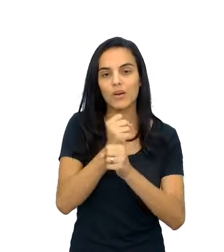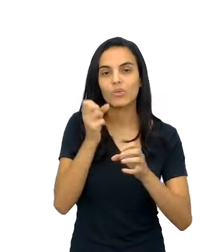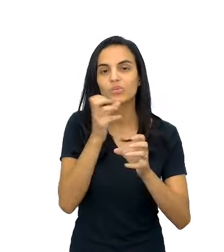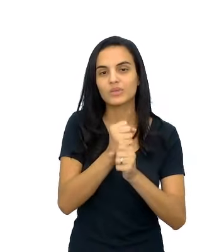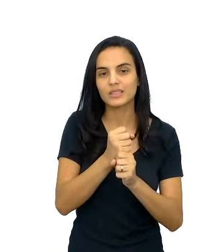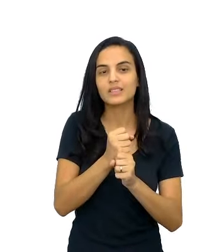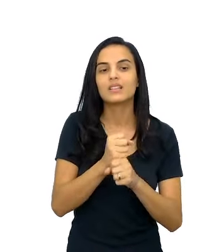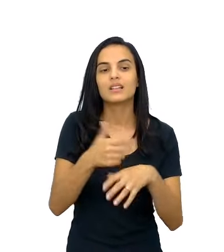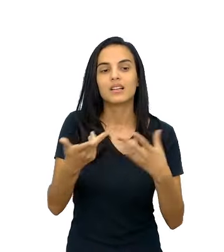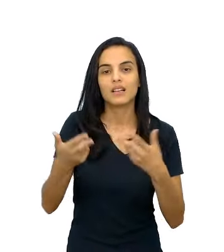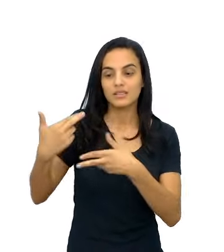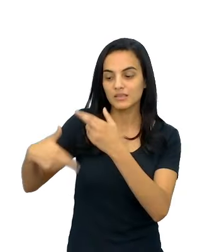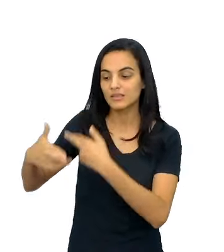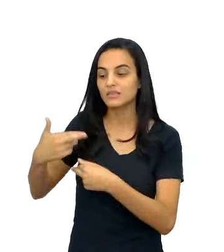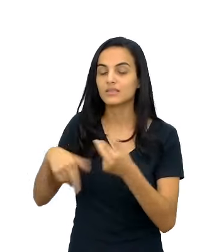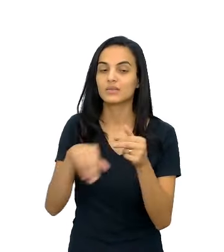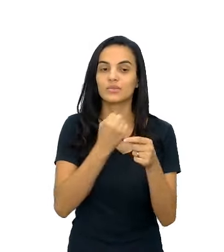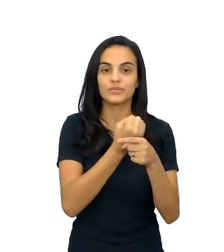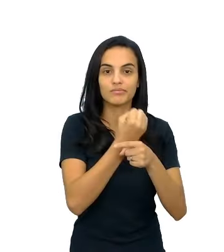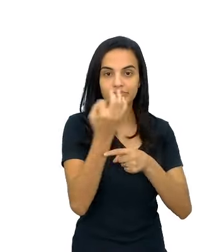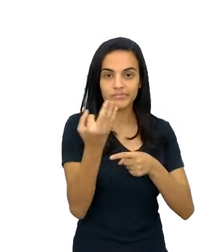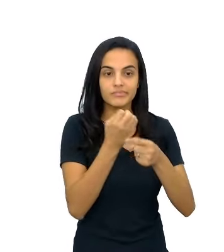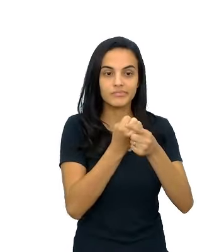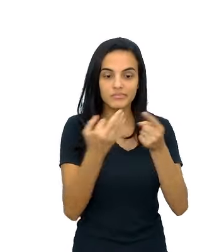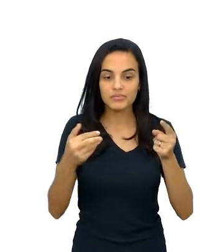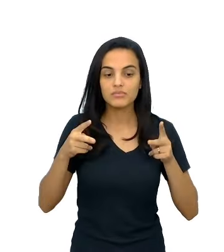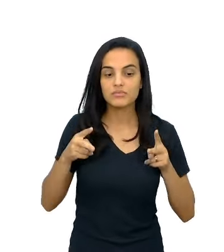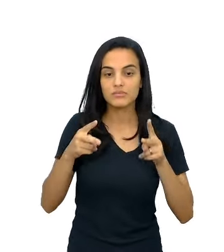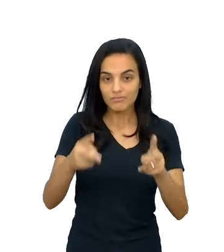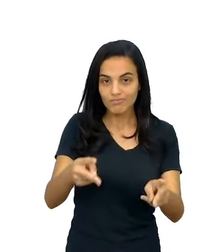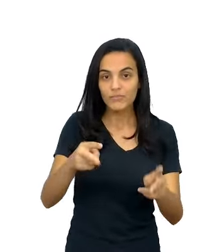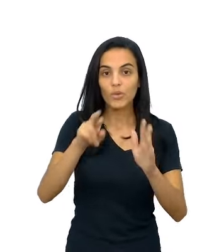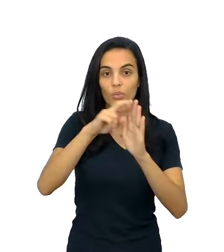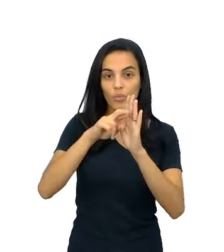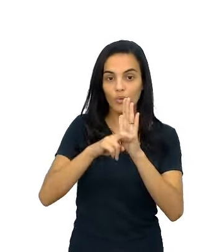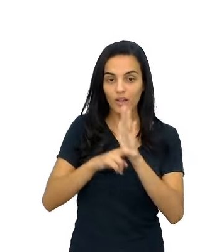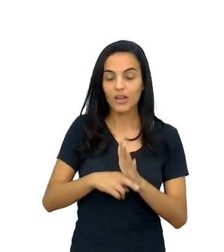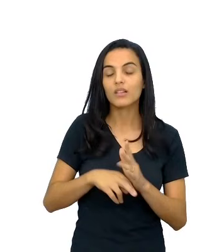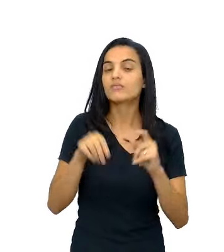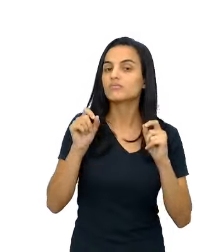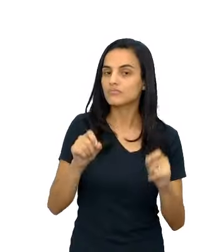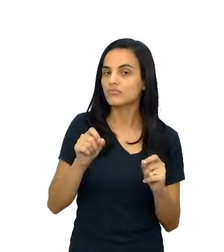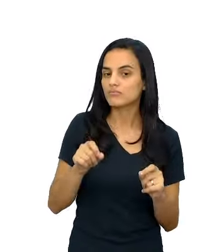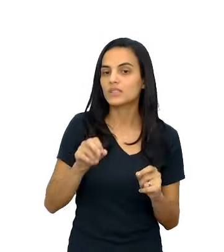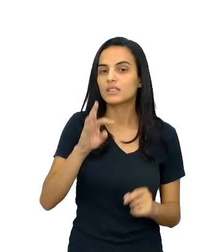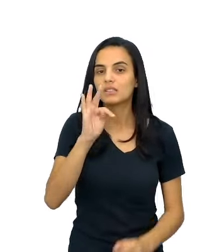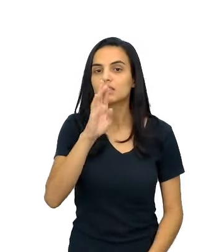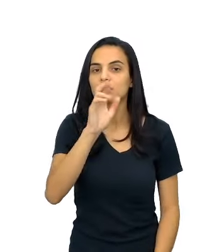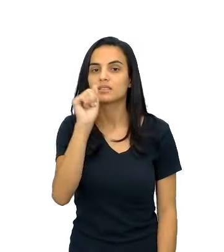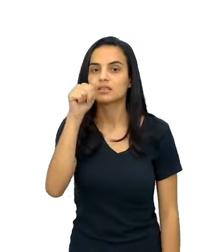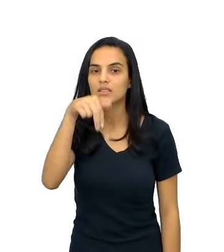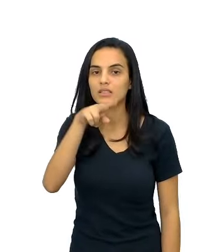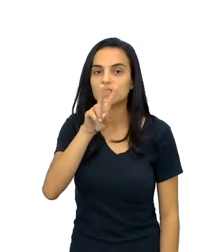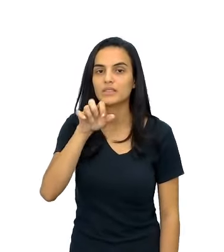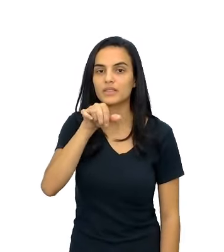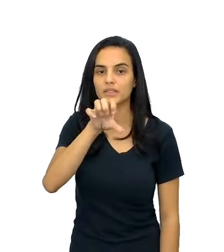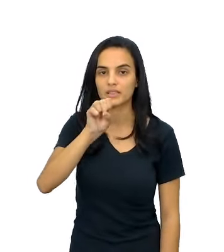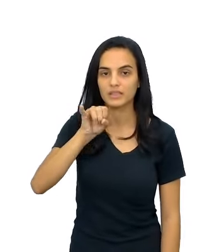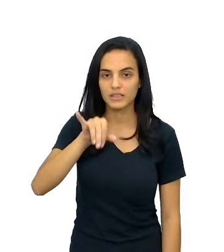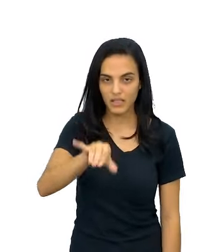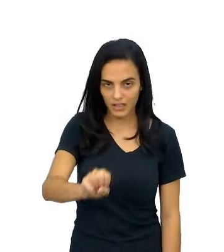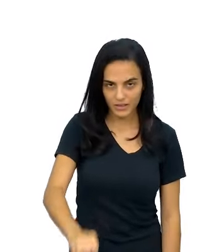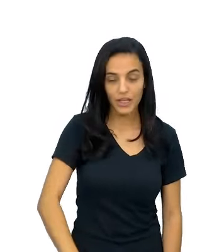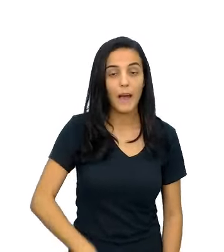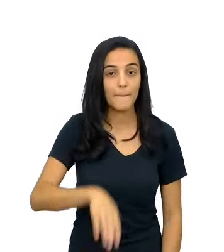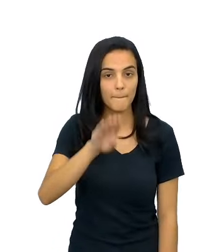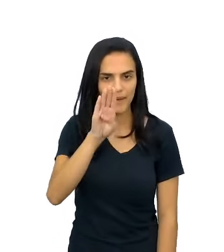relações de proporcionalidade dos segmentos determinados por retas paralelas, cortadas por transversais, né? A BNCC,